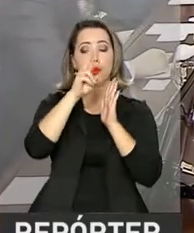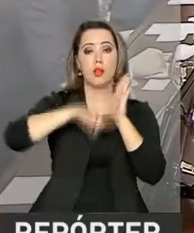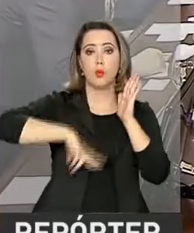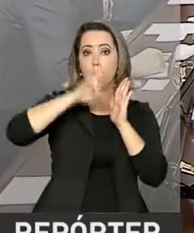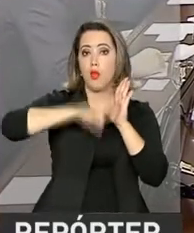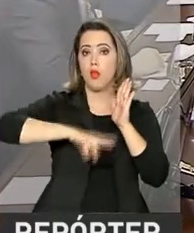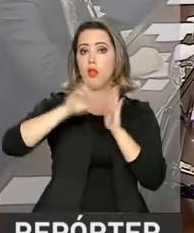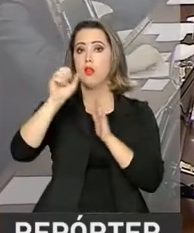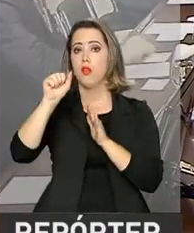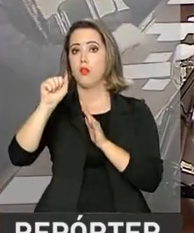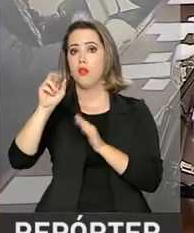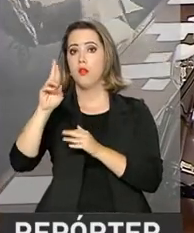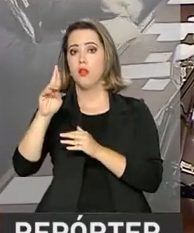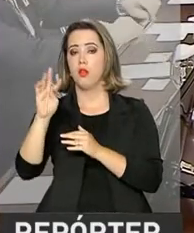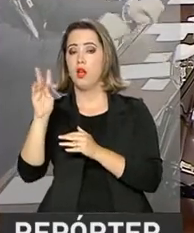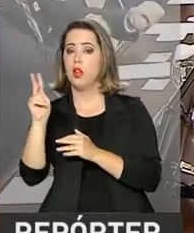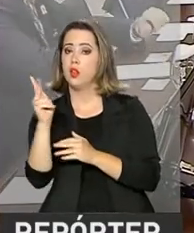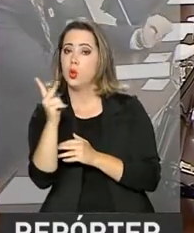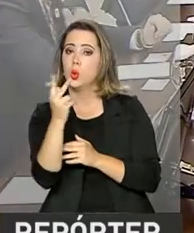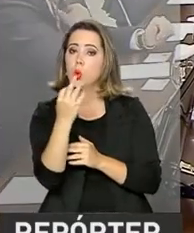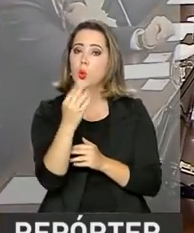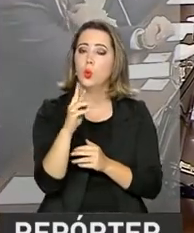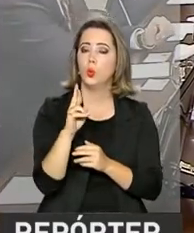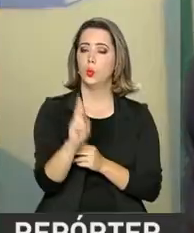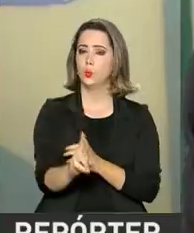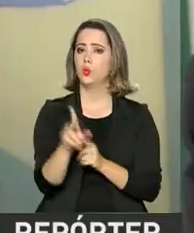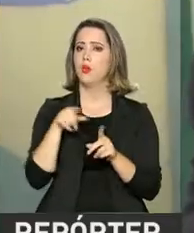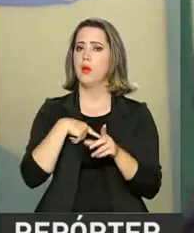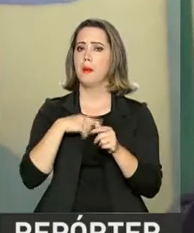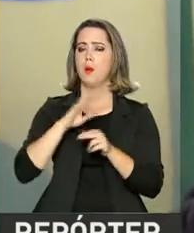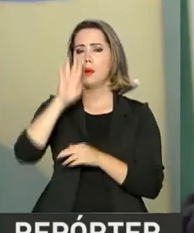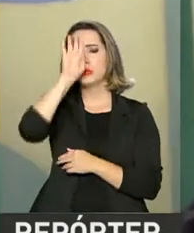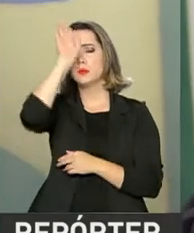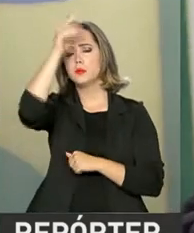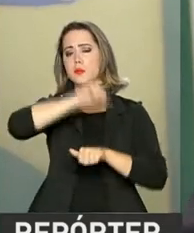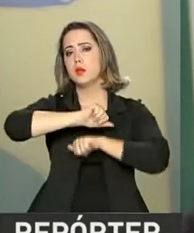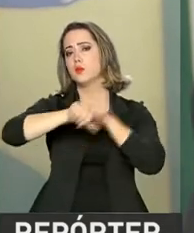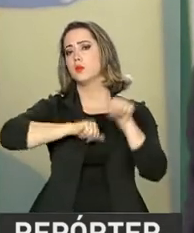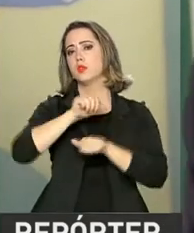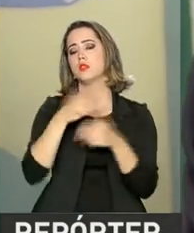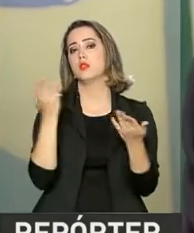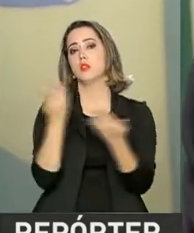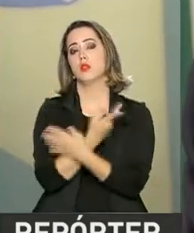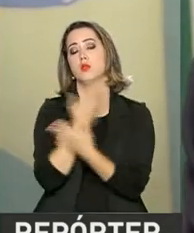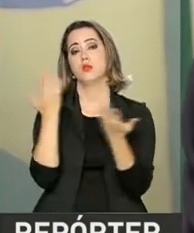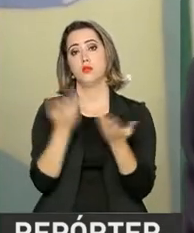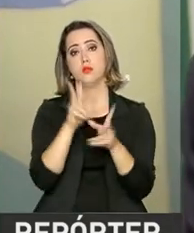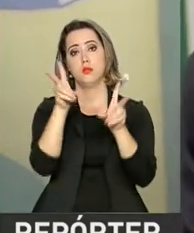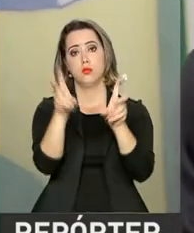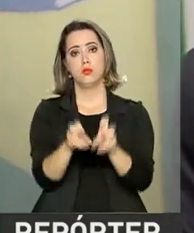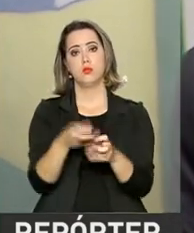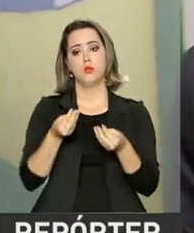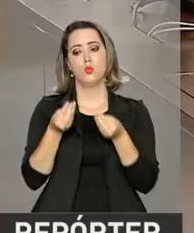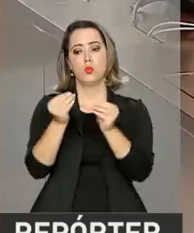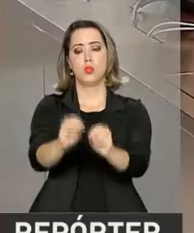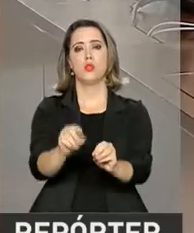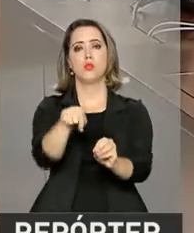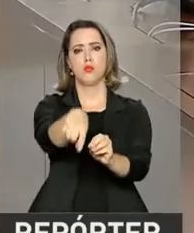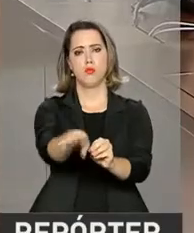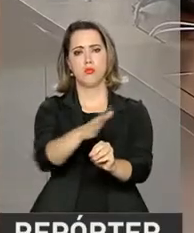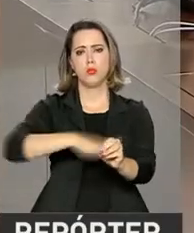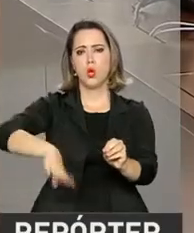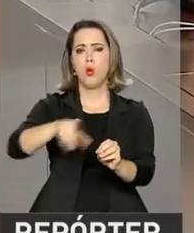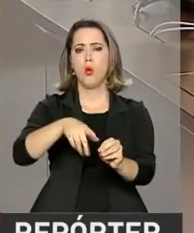deputado arthur maia sobre as principais mudanças feitas no texto original enviado pelo governo ao congresso